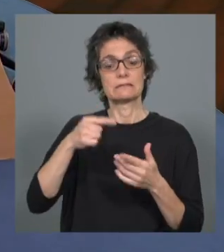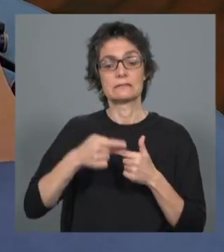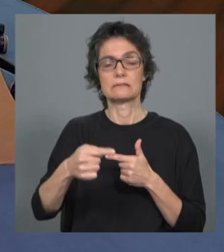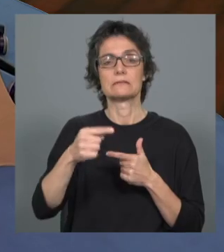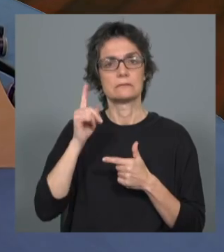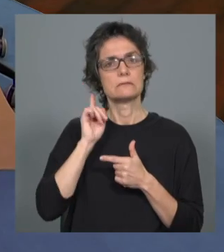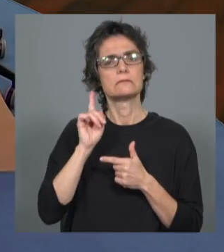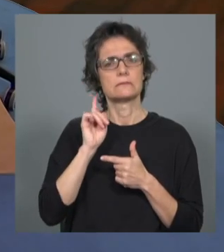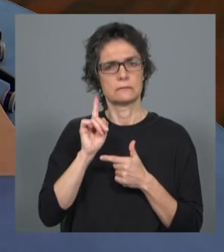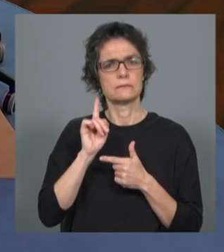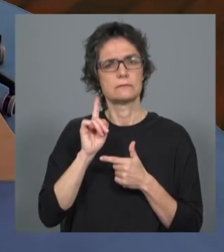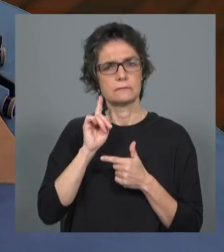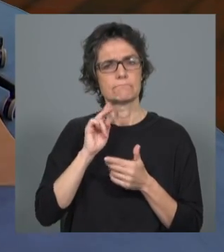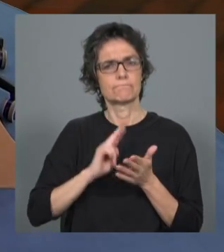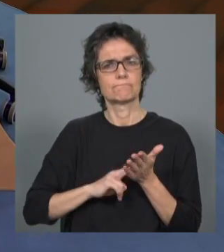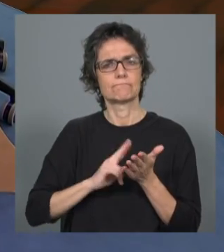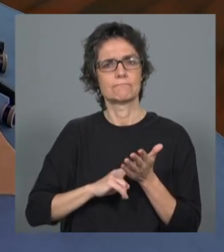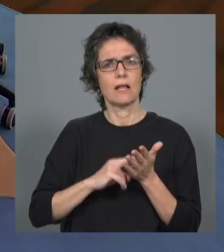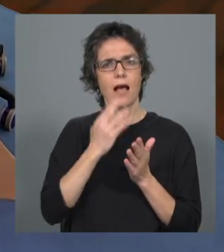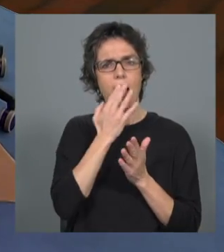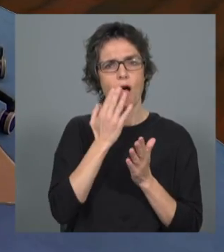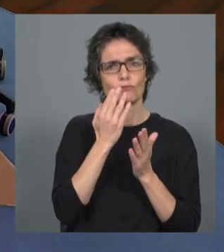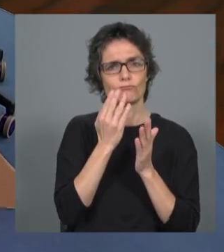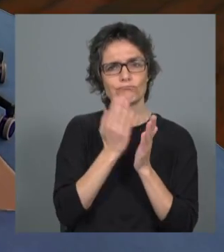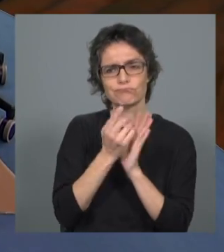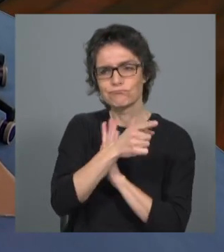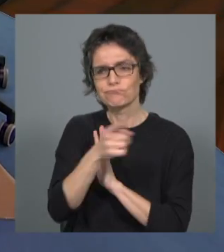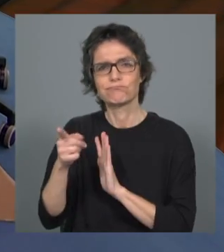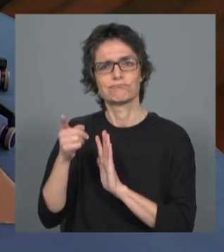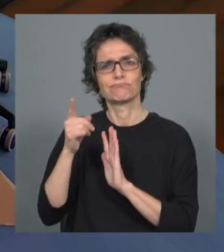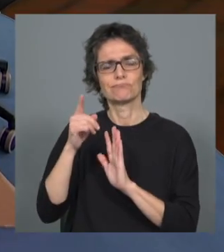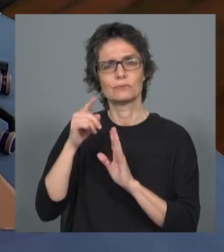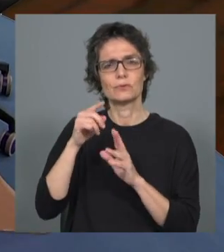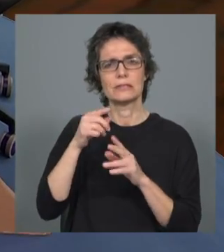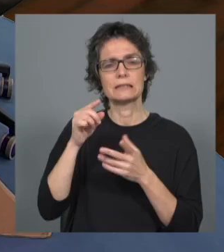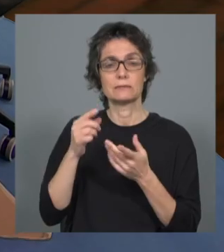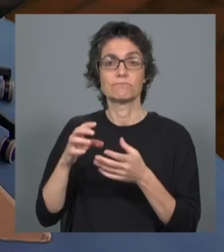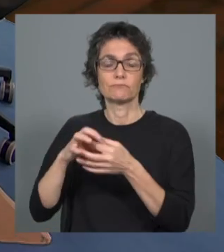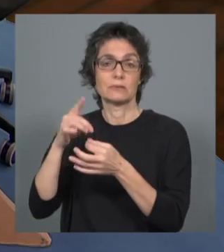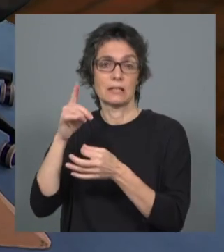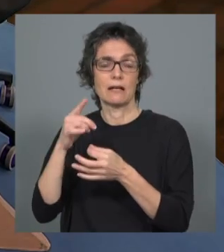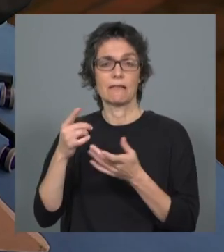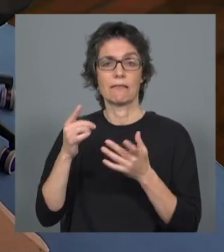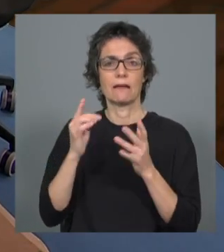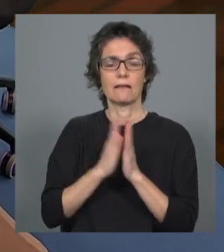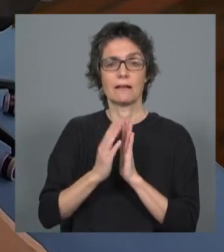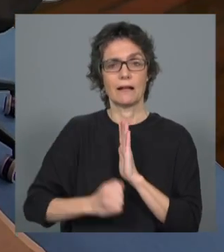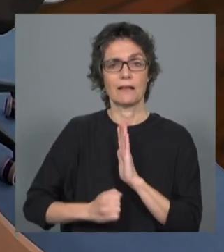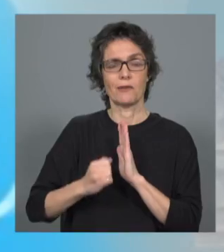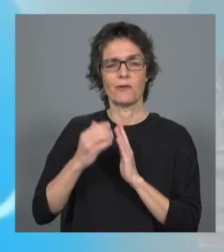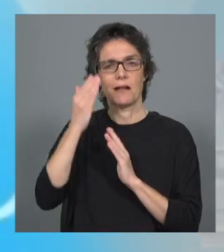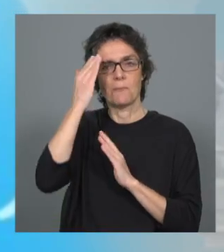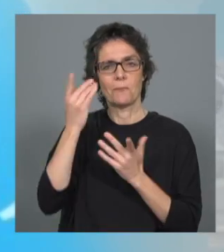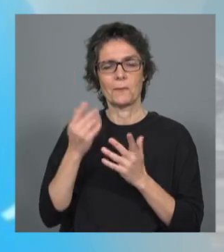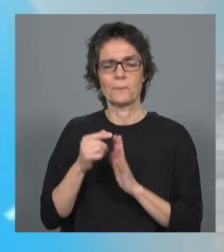importante para os alunos que frequentam esta disciplina. Uma semana, Dulce Couto, que se apresenta em moldes um tanto ou